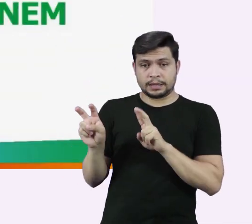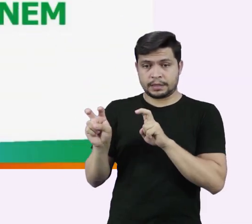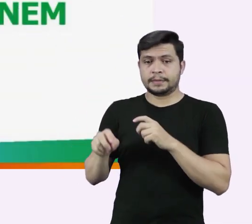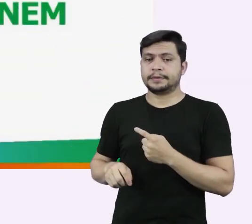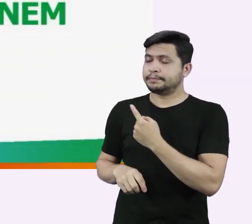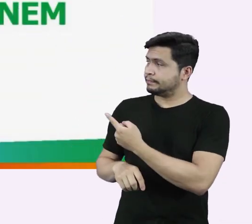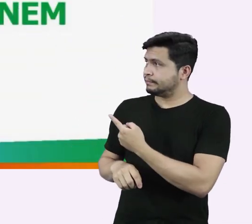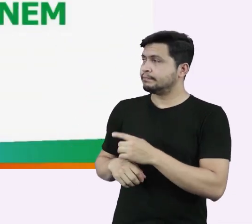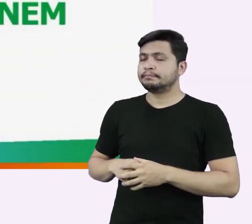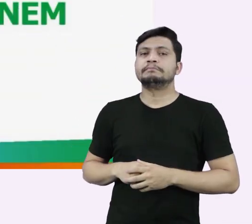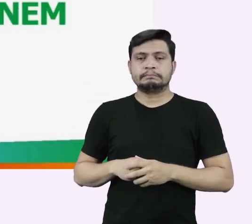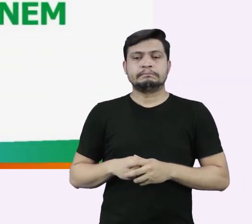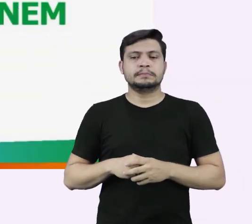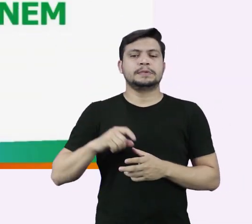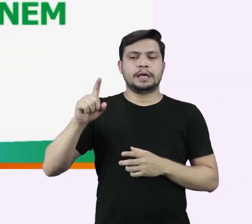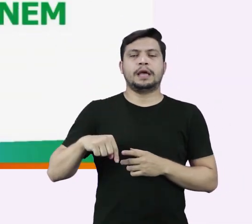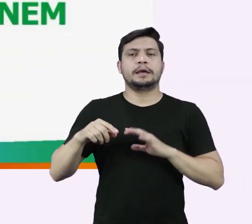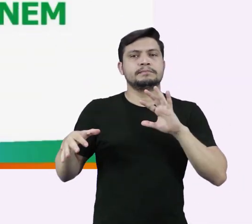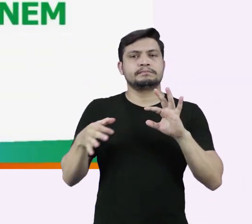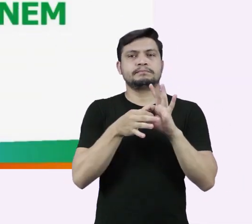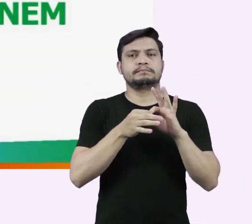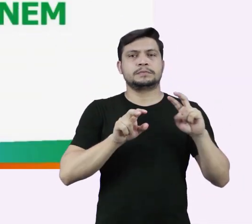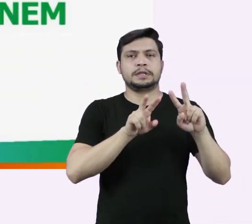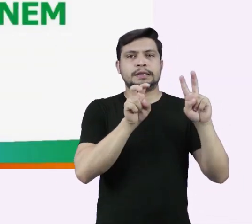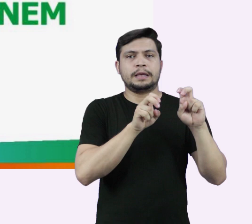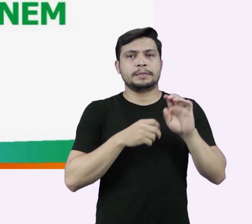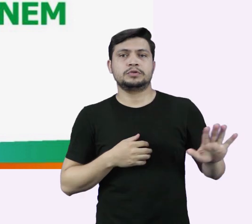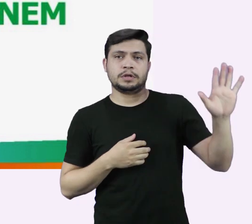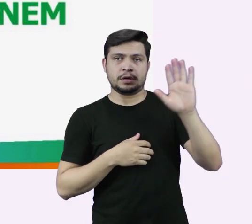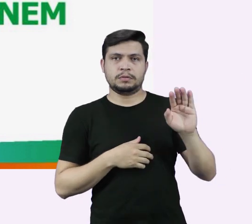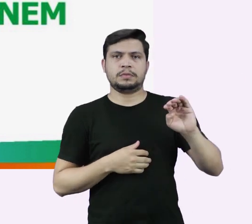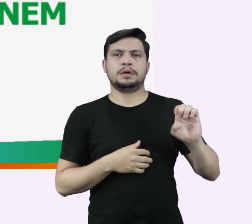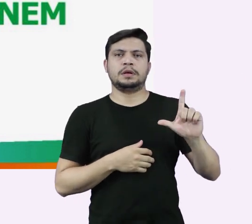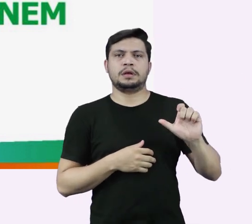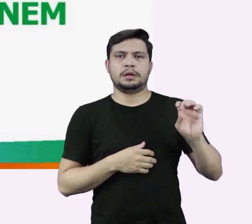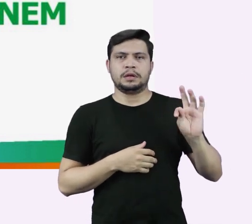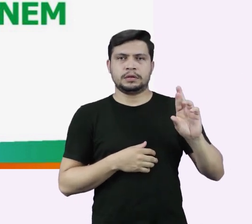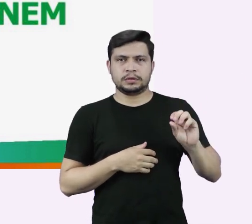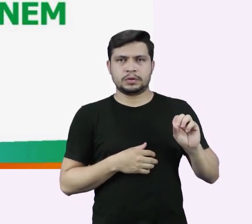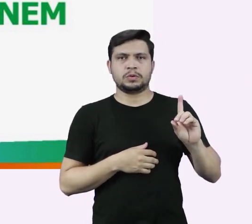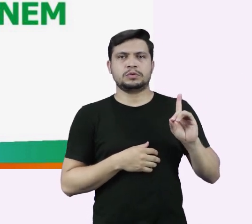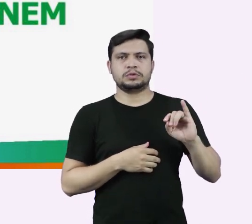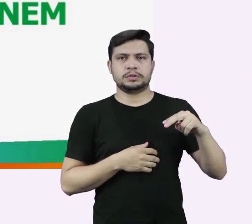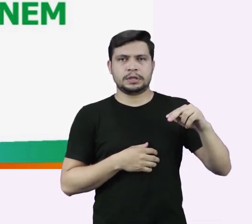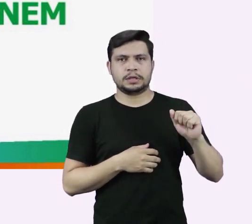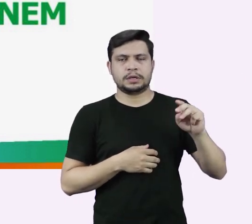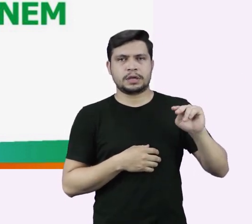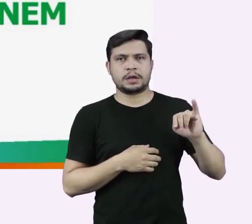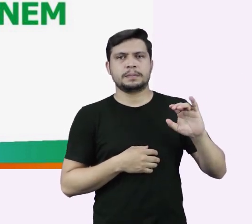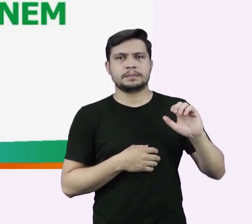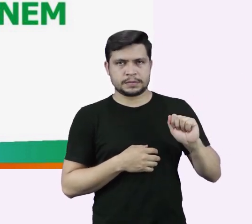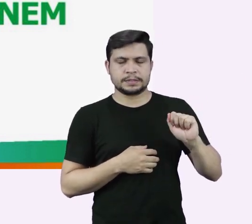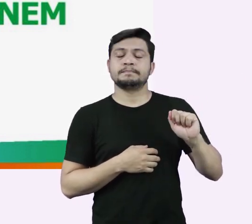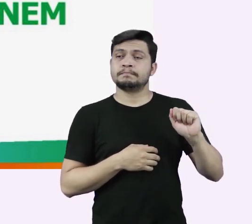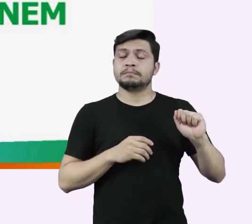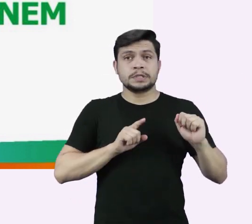pouco maior, que seria a eletrodinâmica. E em relação a todos os tópicos, no caso de física, é um conteúdo que cai bastante,